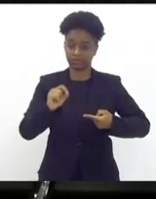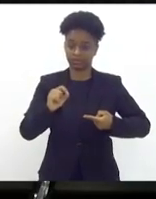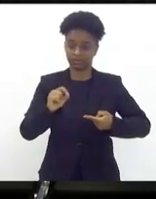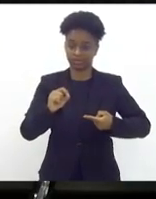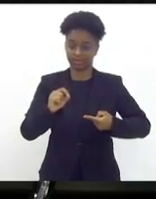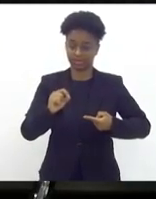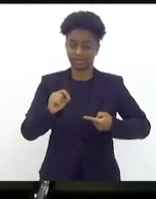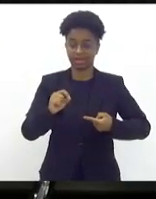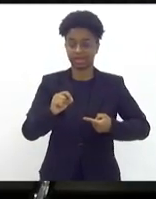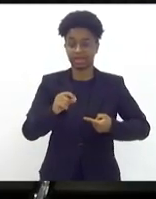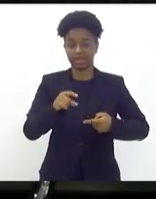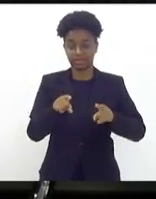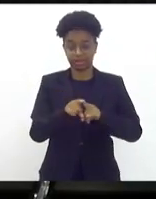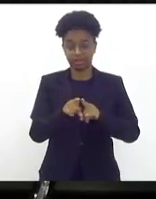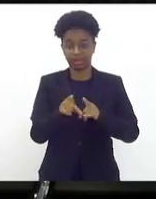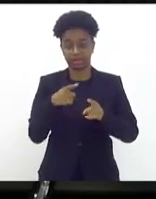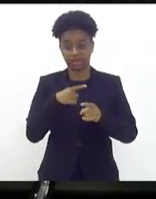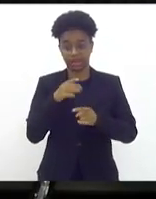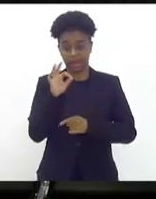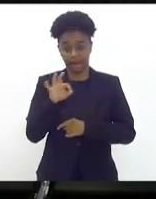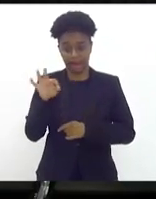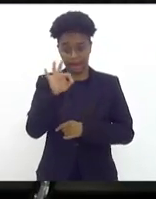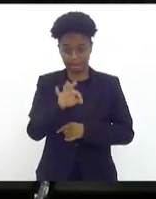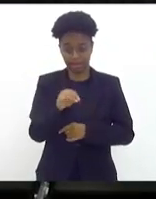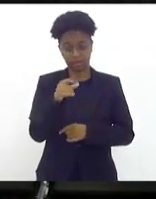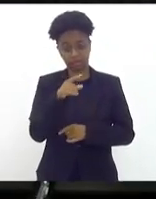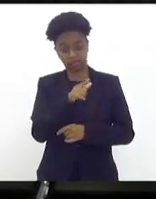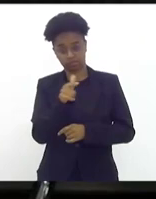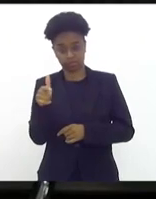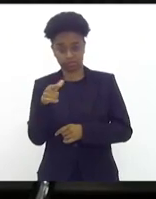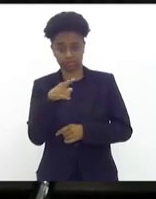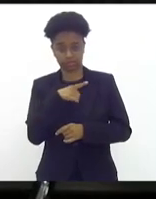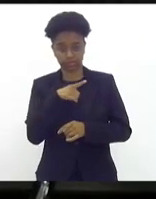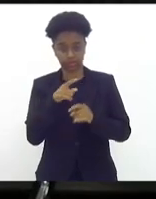também tem as abelhas de ferrão. Né. Olha,